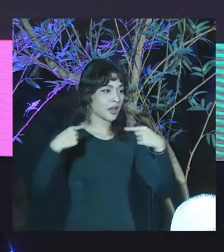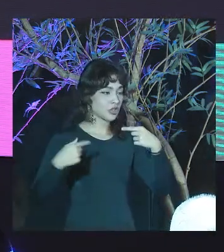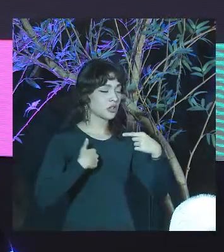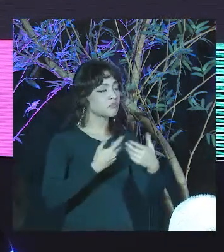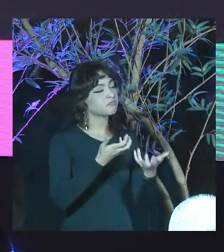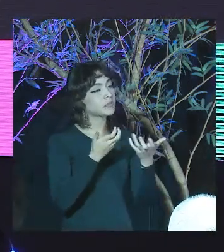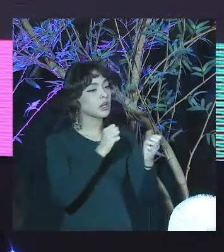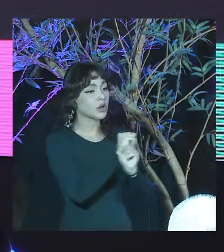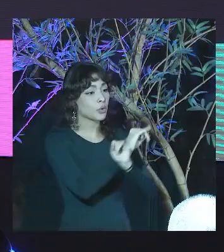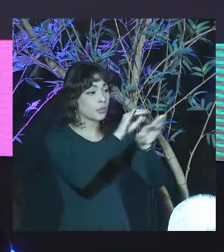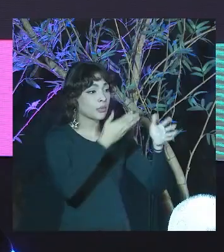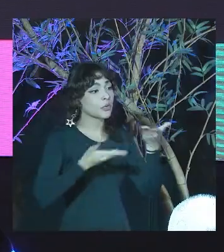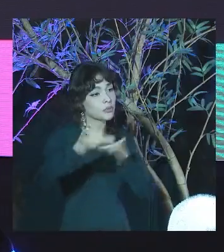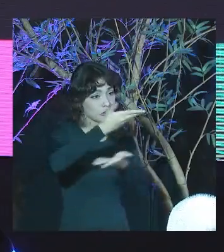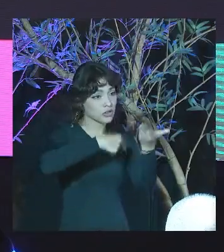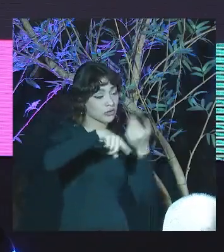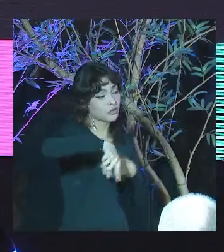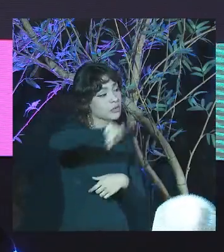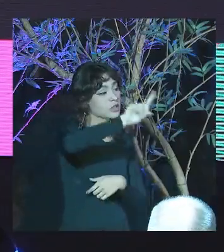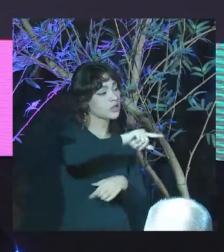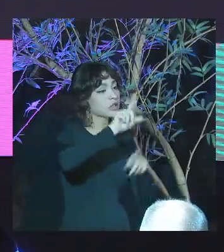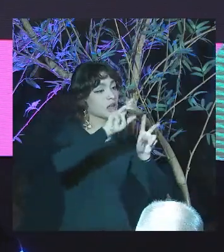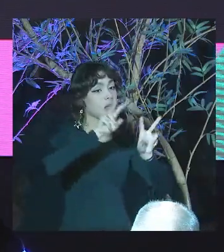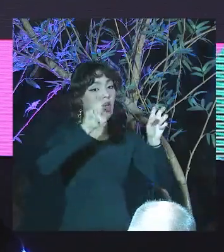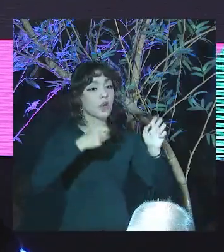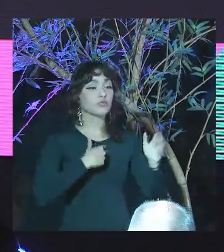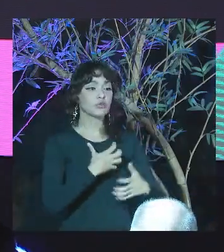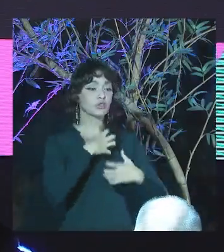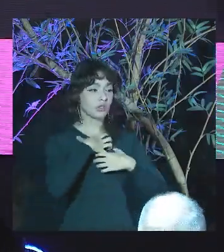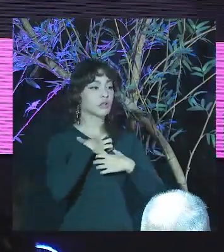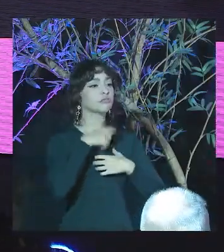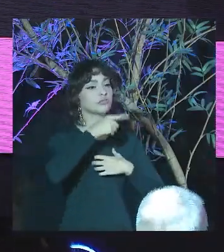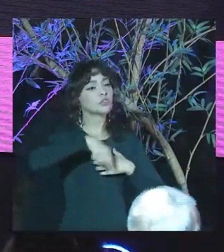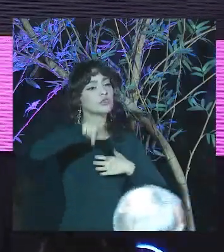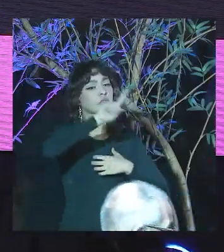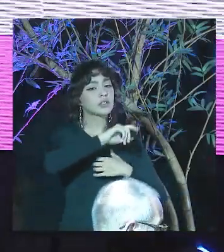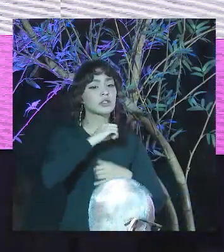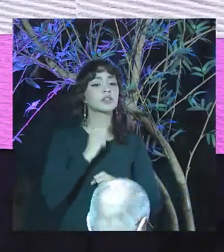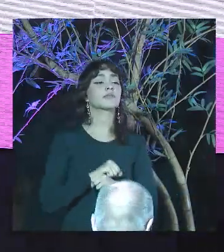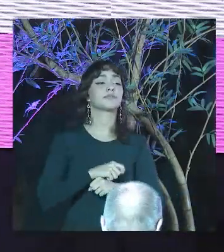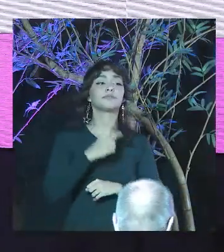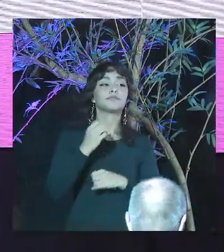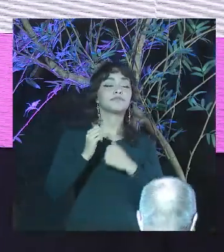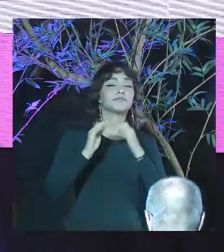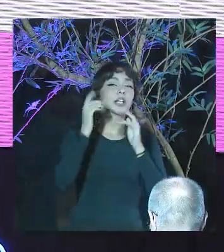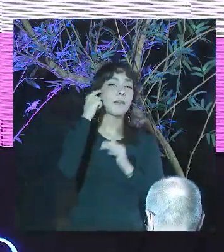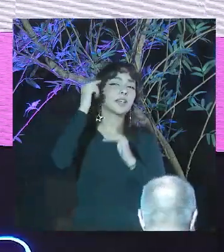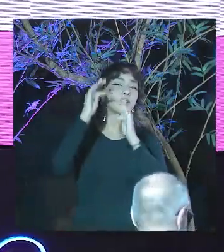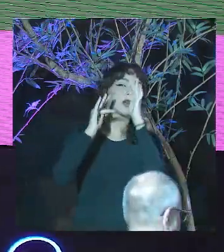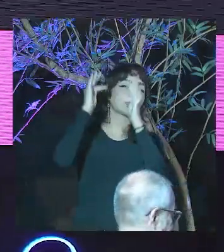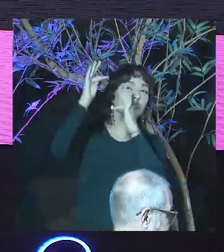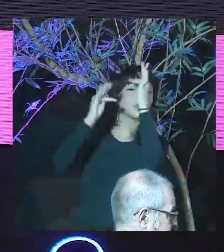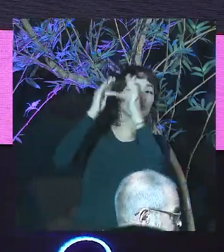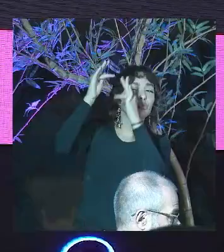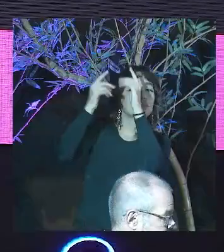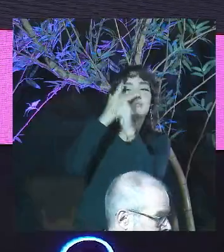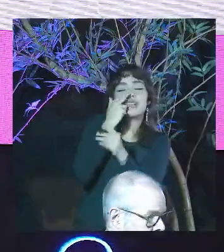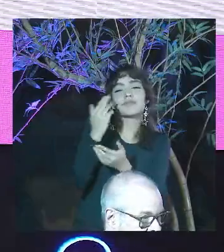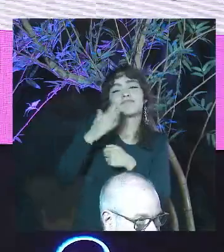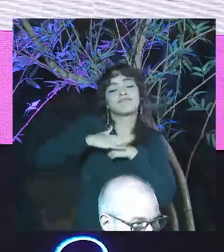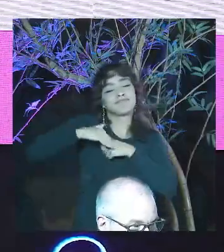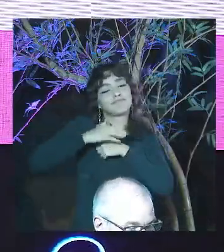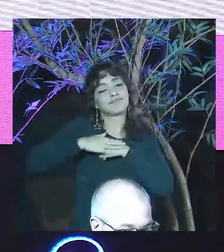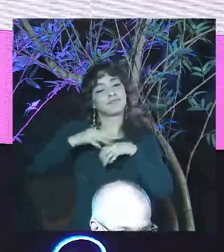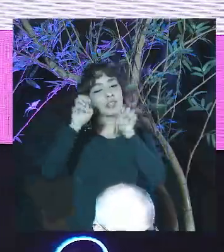de compartilhar com vocês dentro disso é uma forma de vocês navegarem disso de uma forma mais amigável,